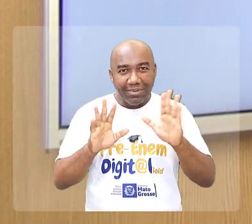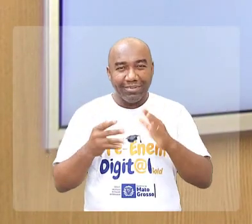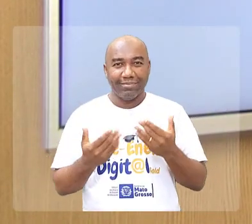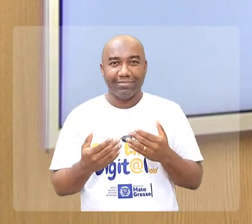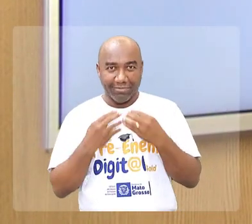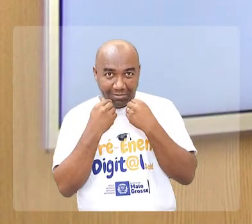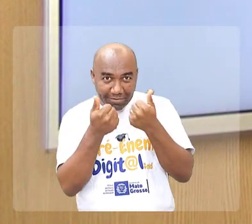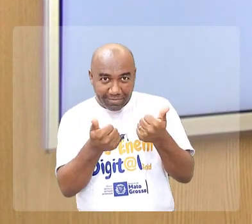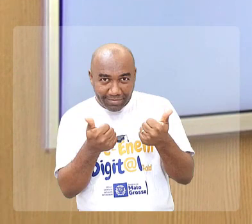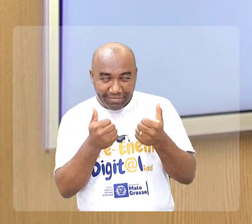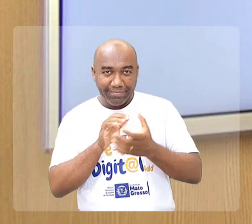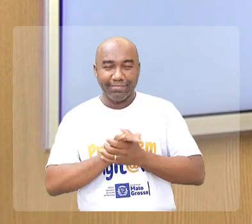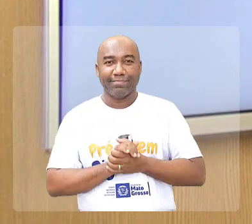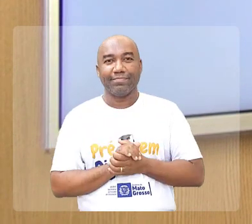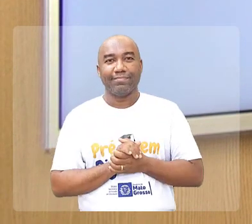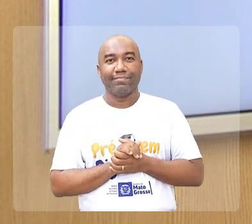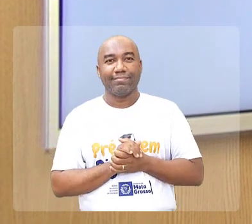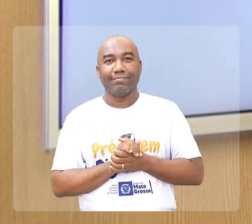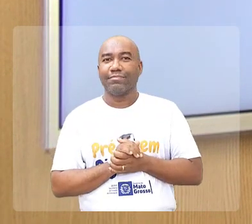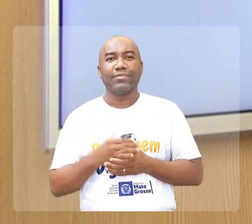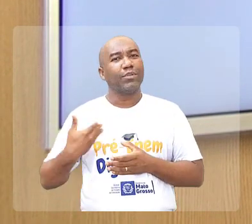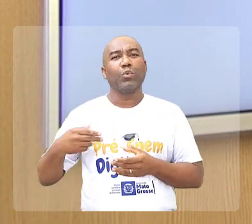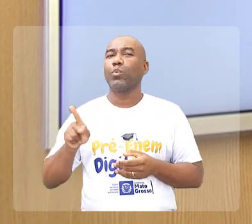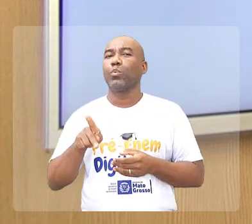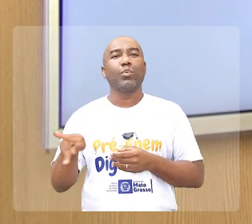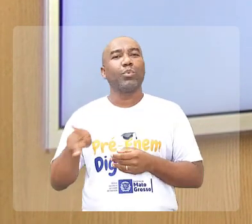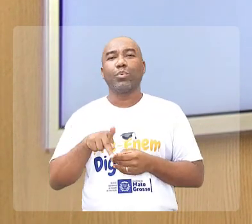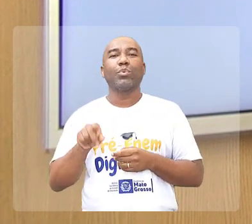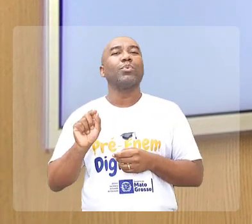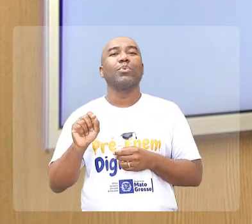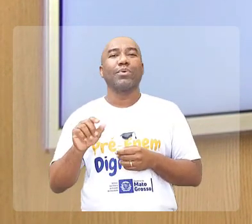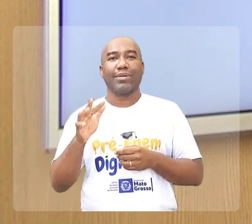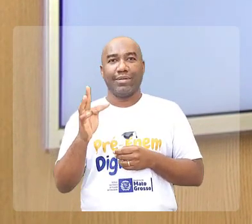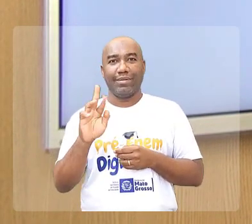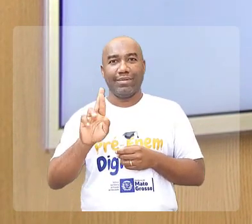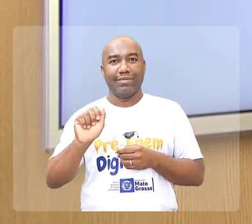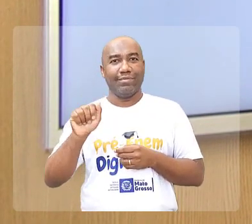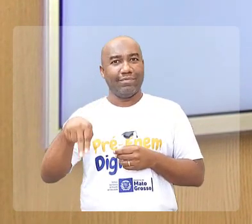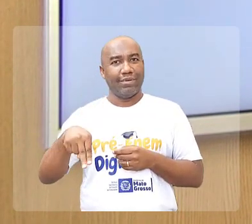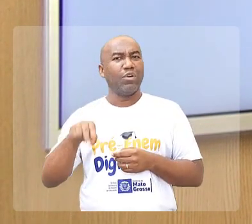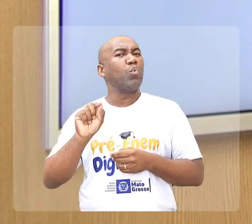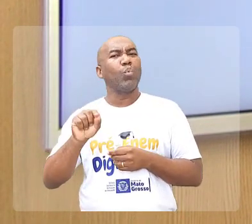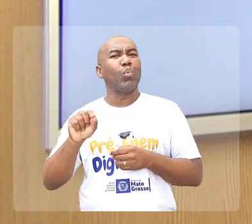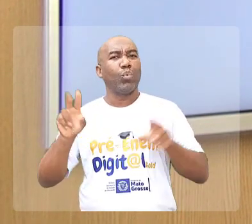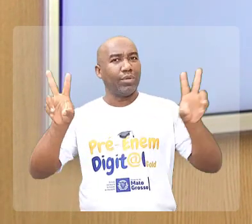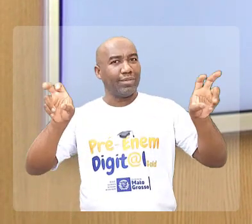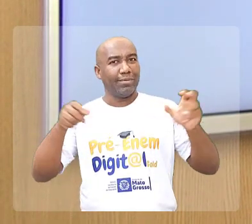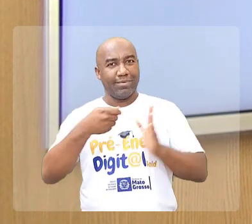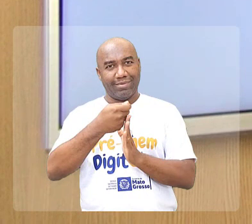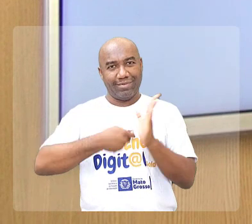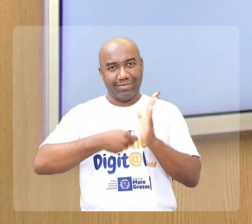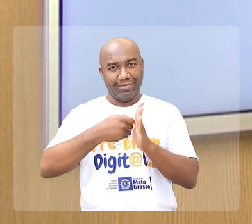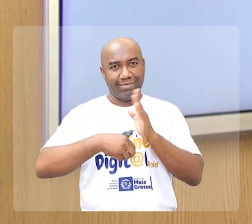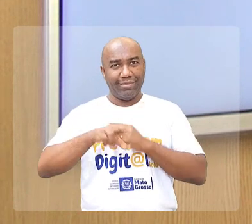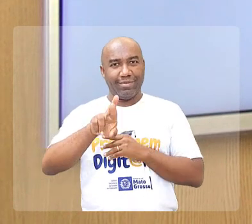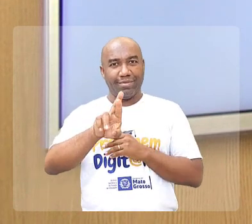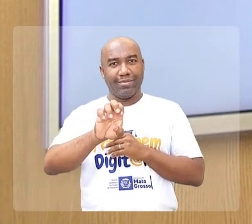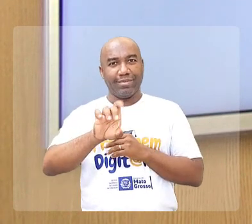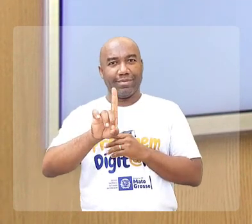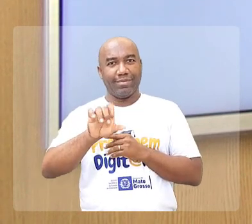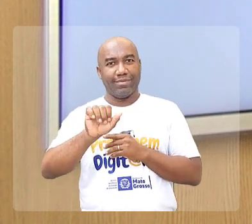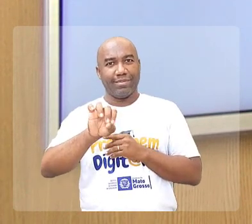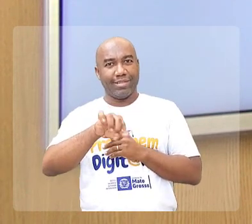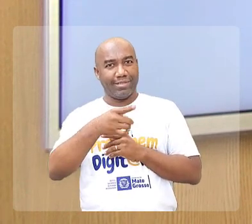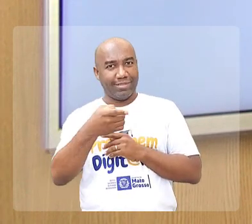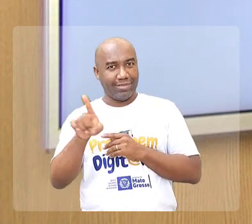Olá, tudo bem? Aqui é a professora Fran, professora de redação, e nós vamos continuar